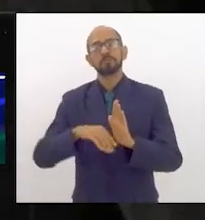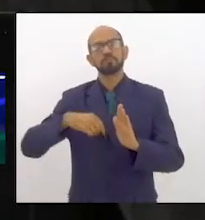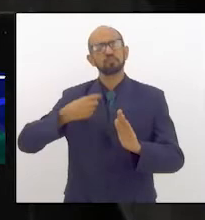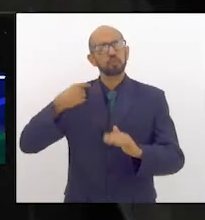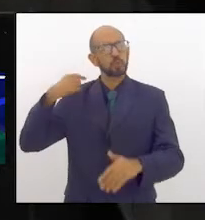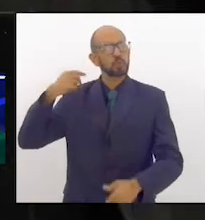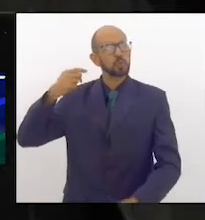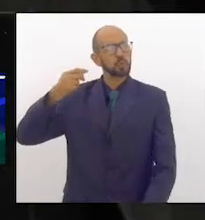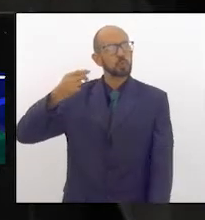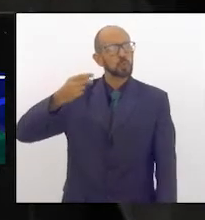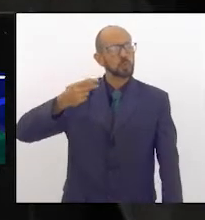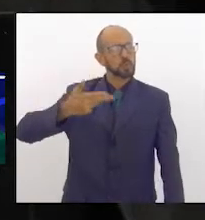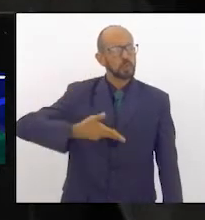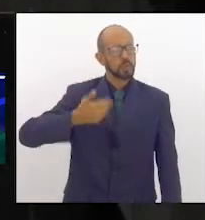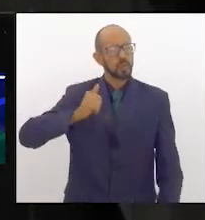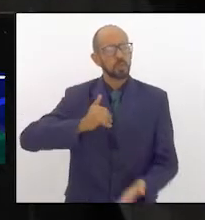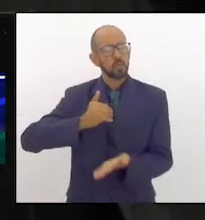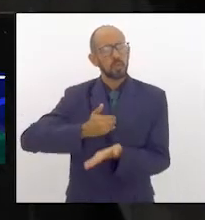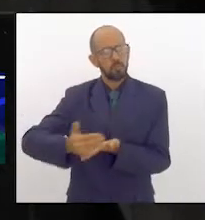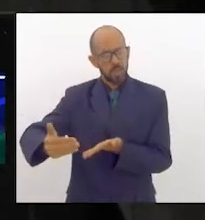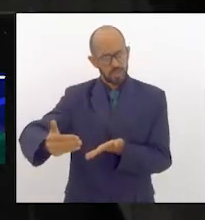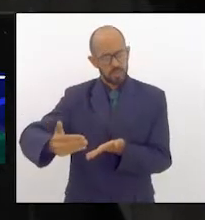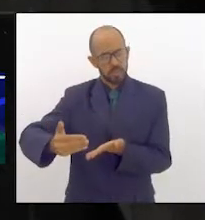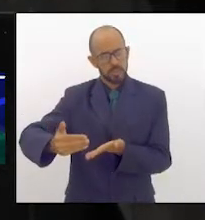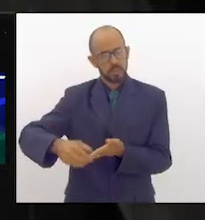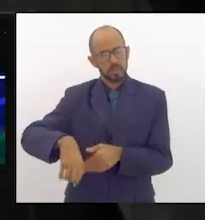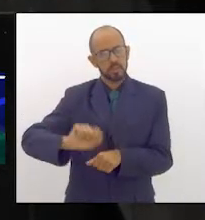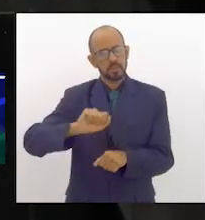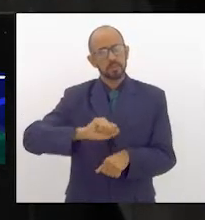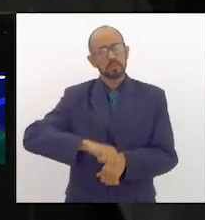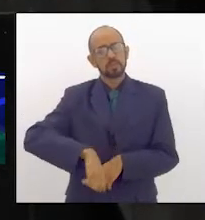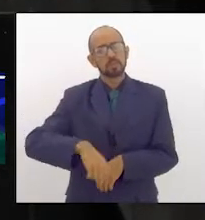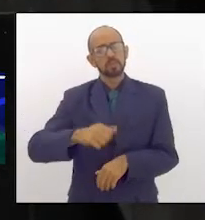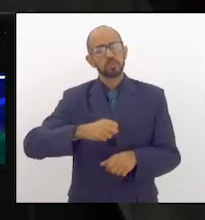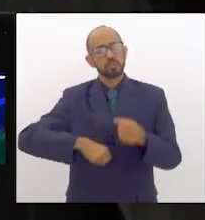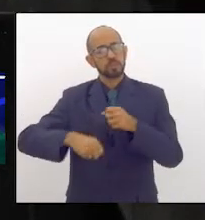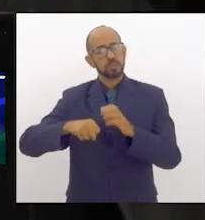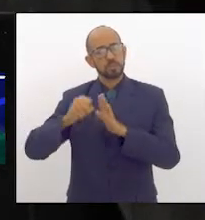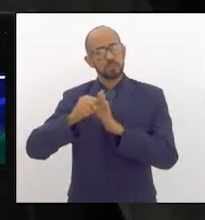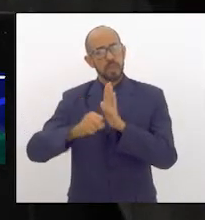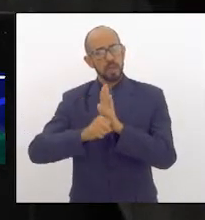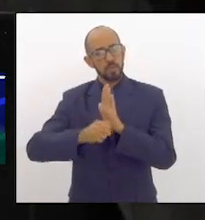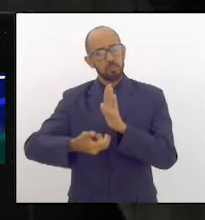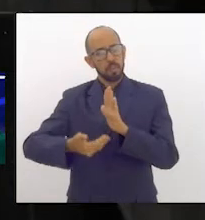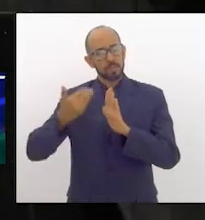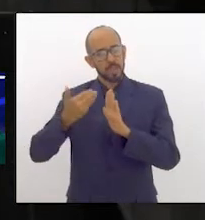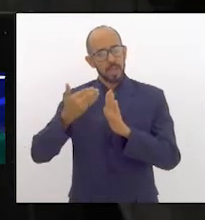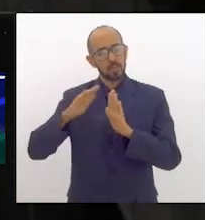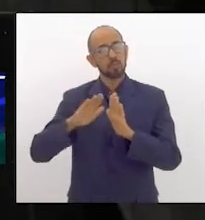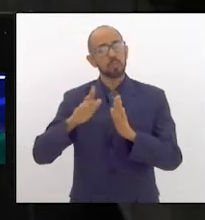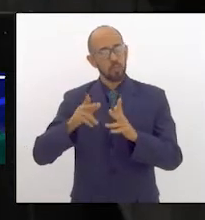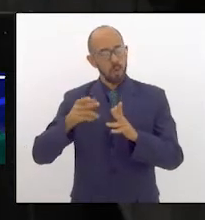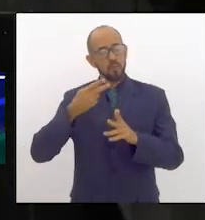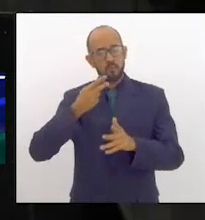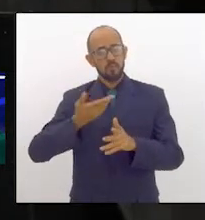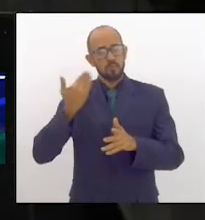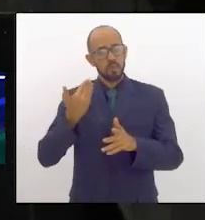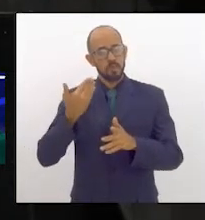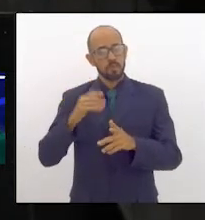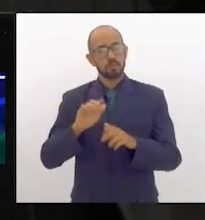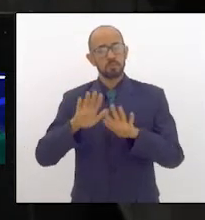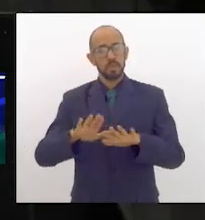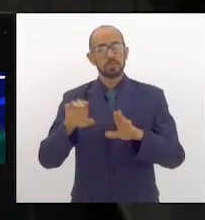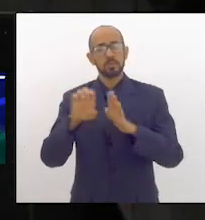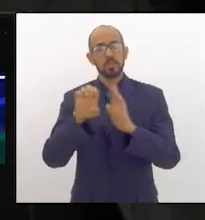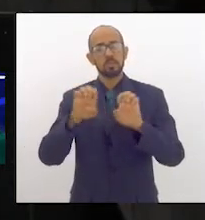décadas ele remota ele mesmo a primeira metade do século passado mas ele foi estruturado numa